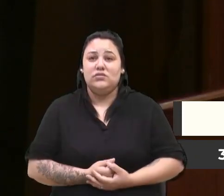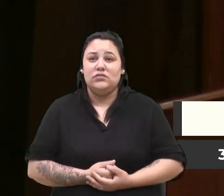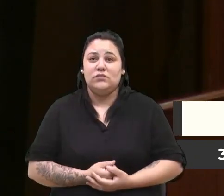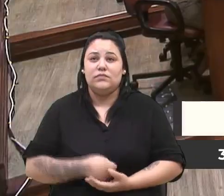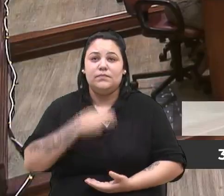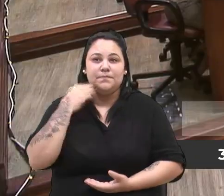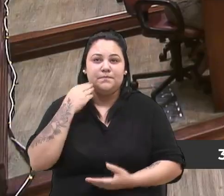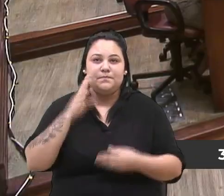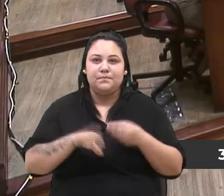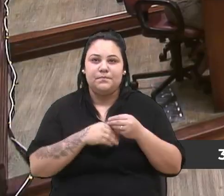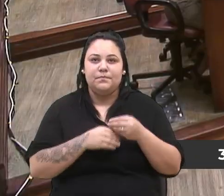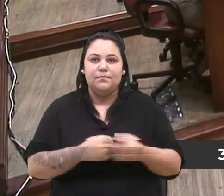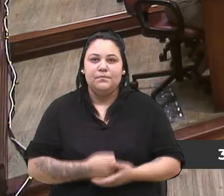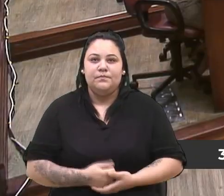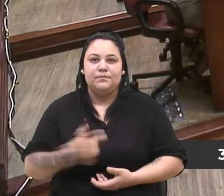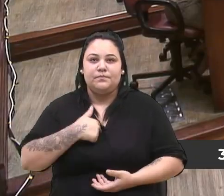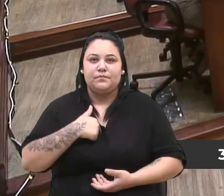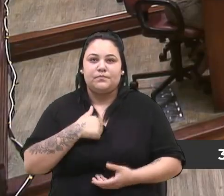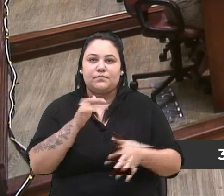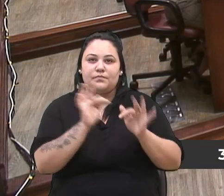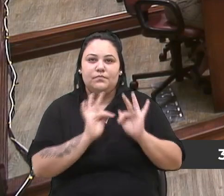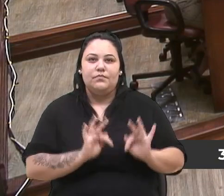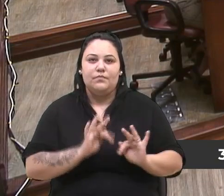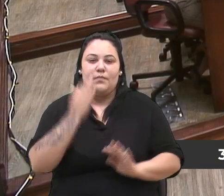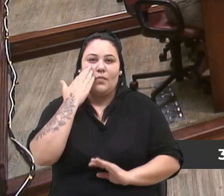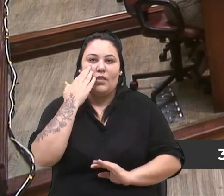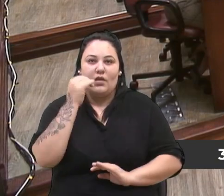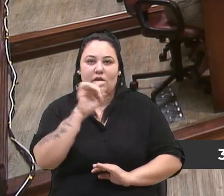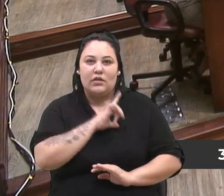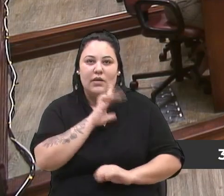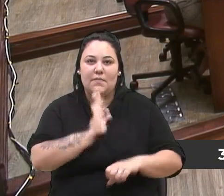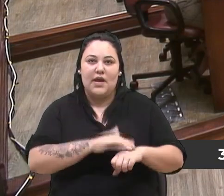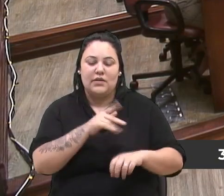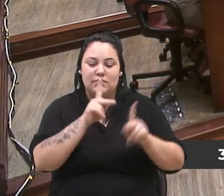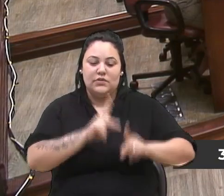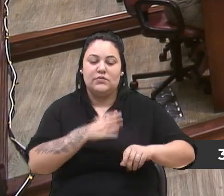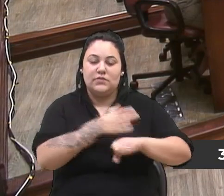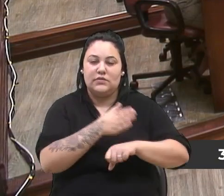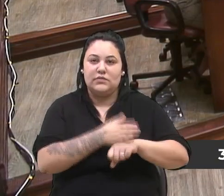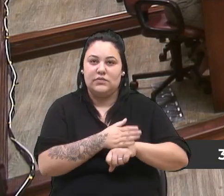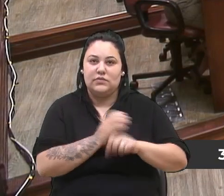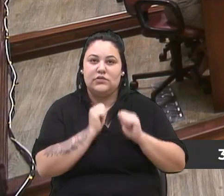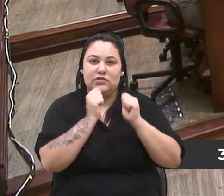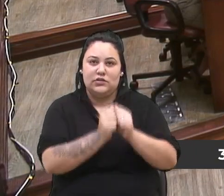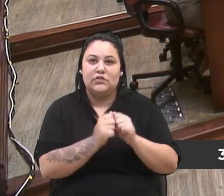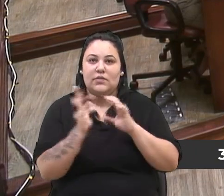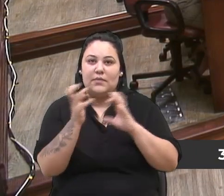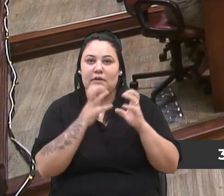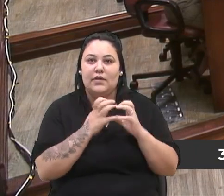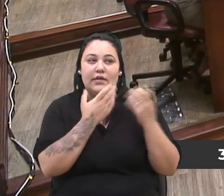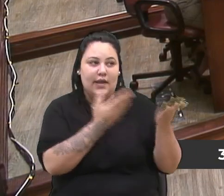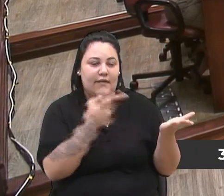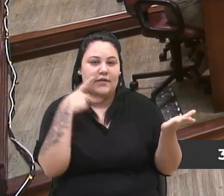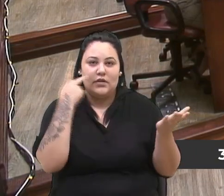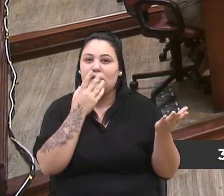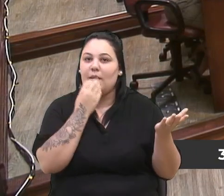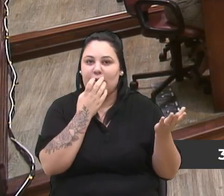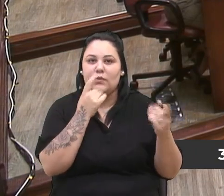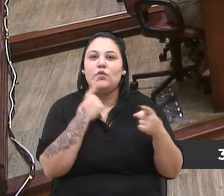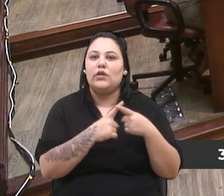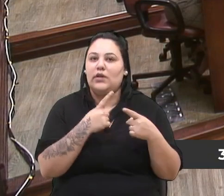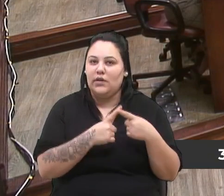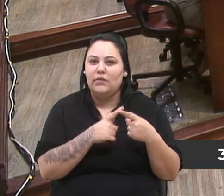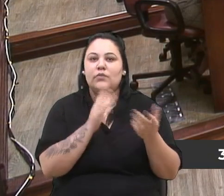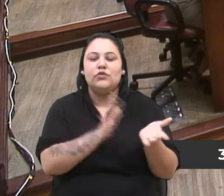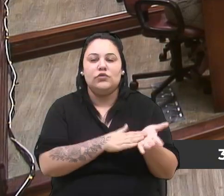Eu fico muito feliz em saber que tem mais gente se envolvendo nessa nossa caminhada, nessa nossa briga, né, vereador Camilles? Porque é uma briga, e o senhor fala